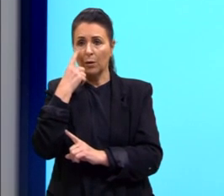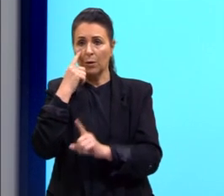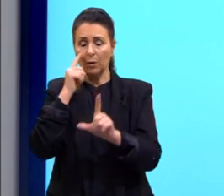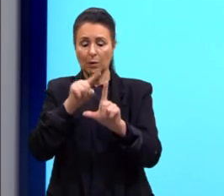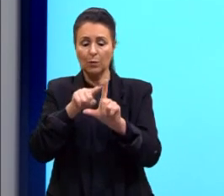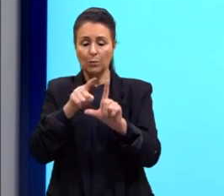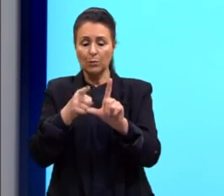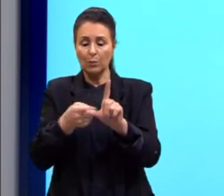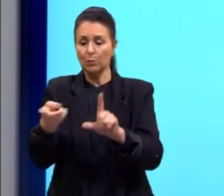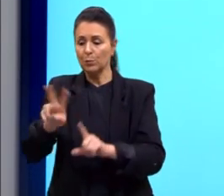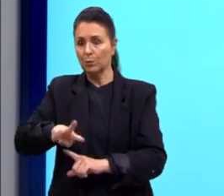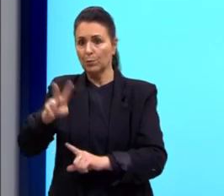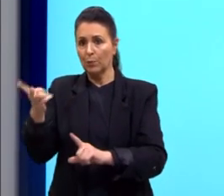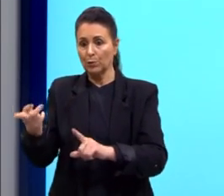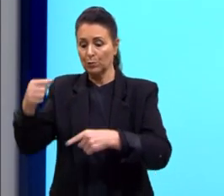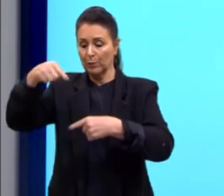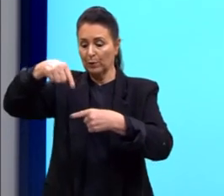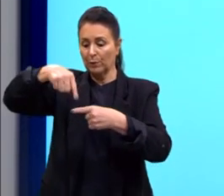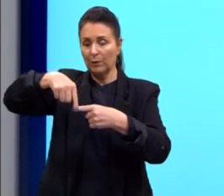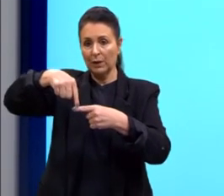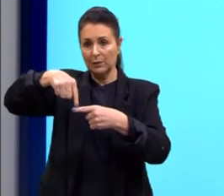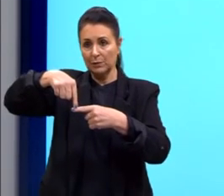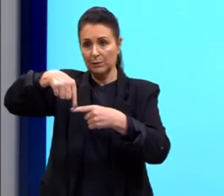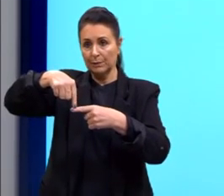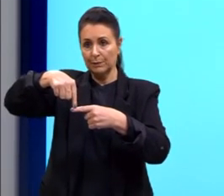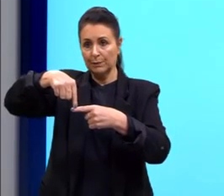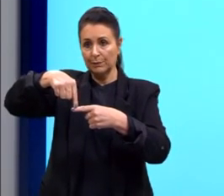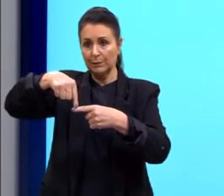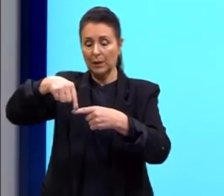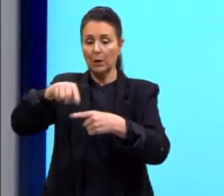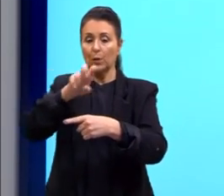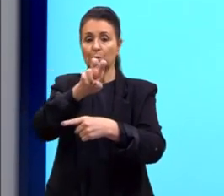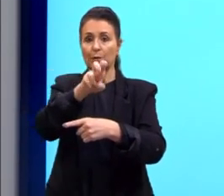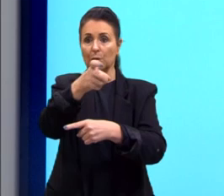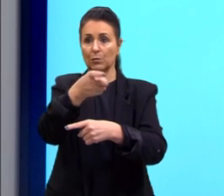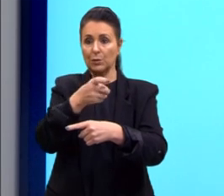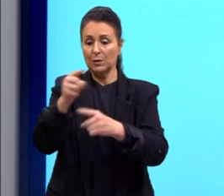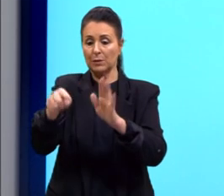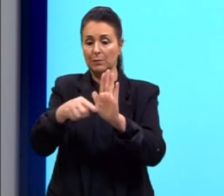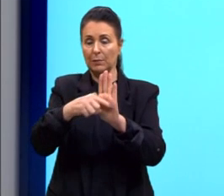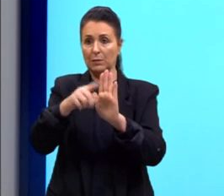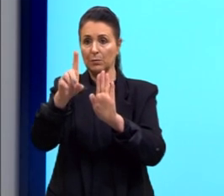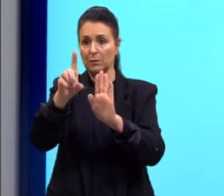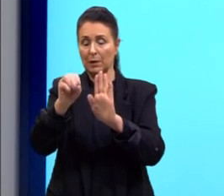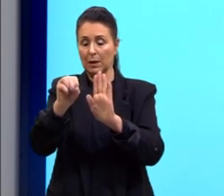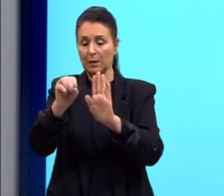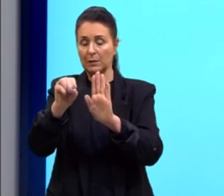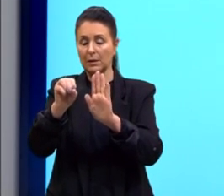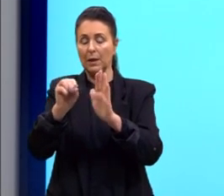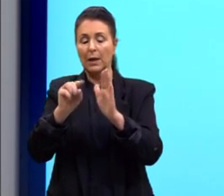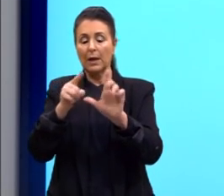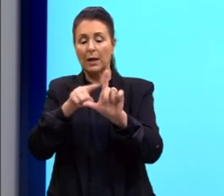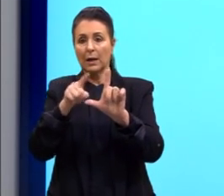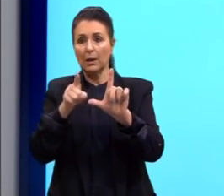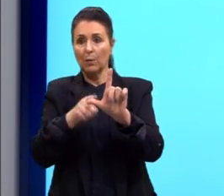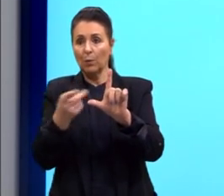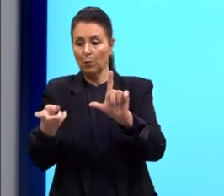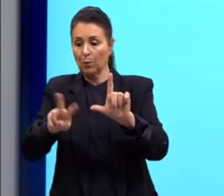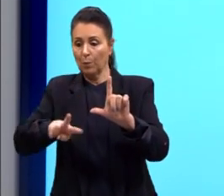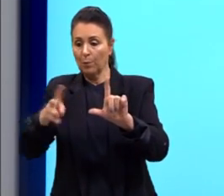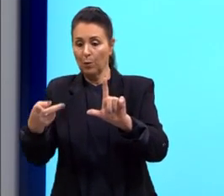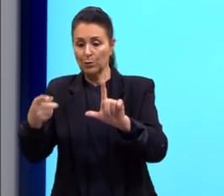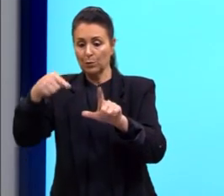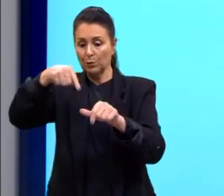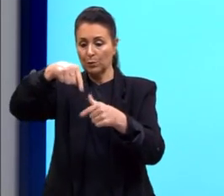são os ângulos opostos pelo vértice que o localizei o 5x menos dez é um ângulo oposto pelo vértice